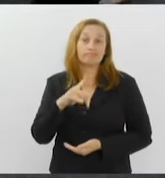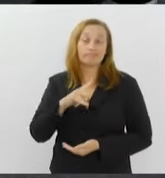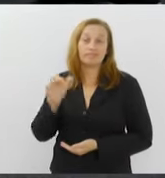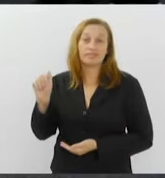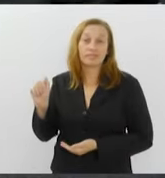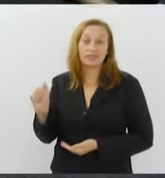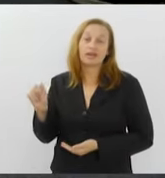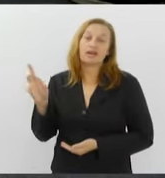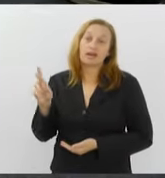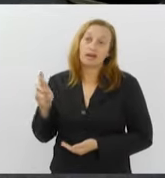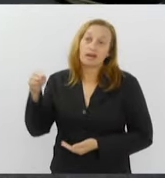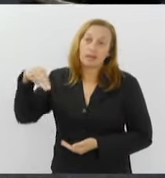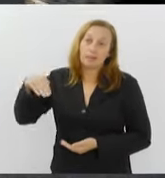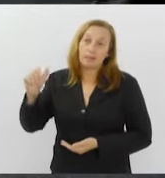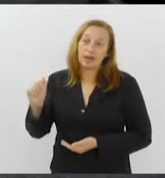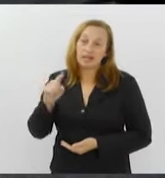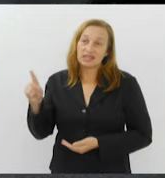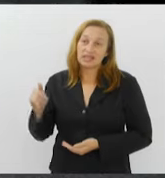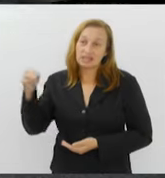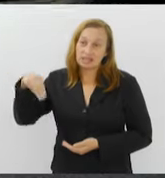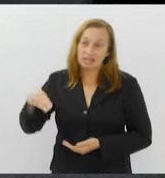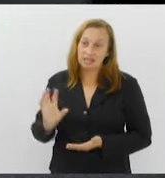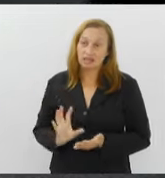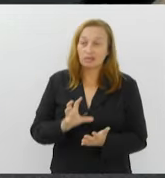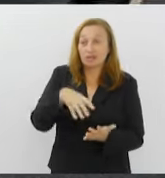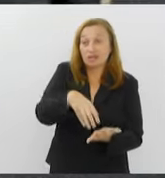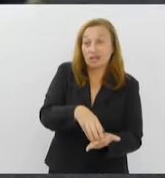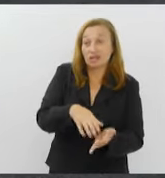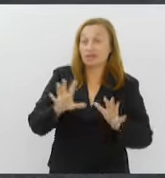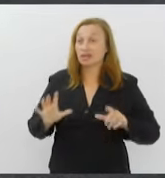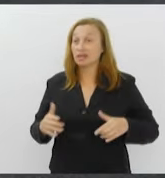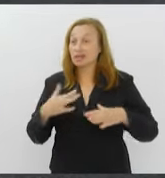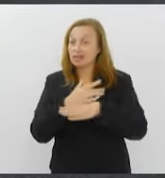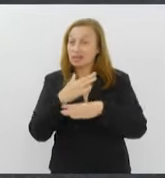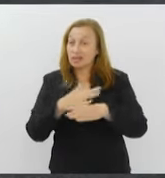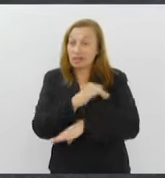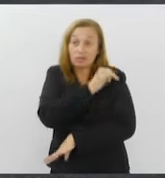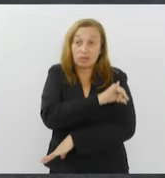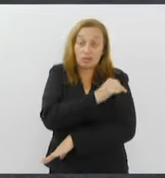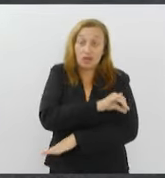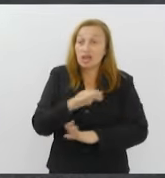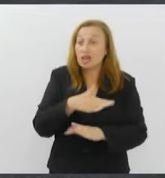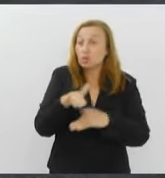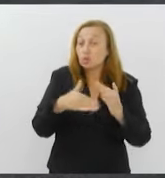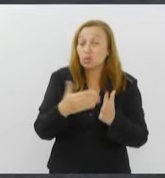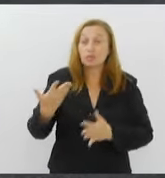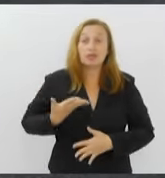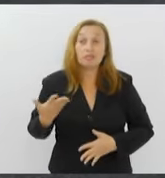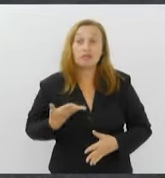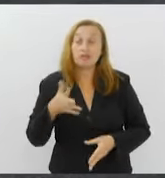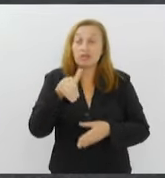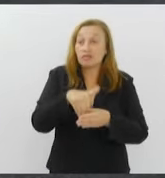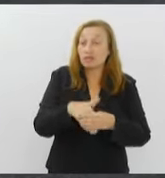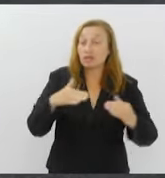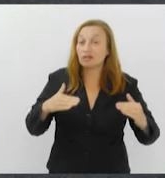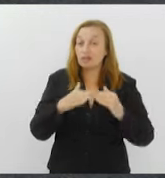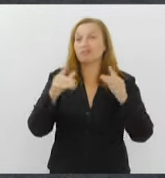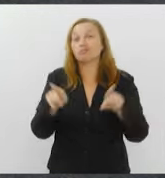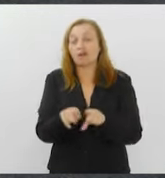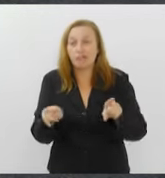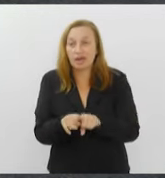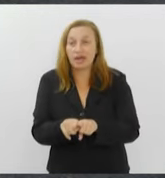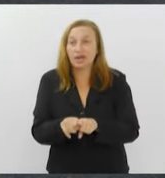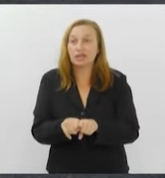aqui no centro da cidade do Rio de Janeiro e a todos os colegas que votaram a favor também